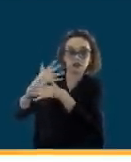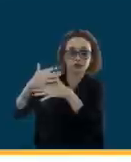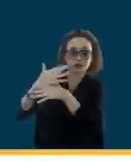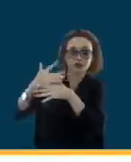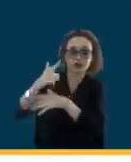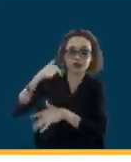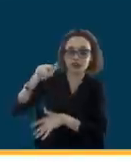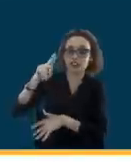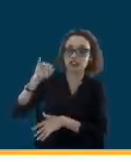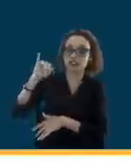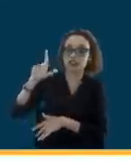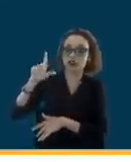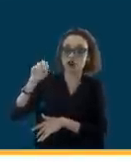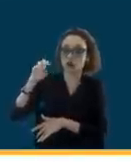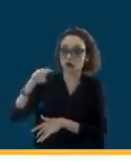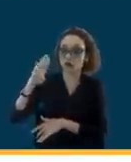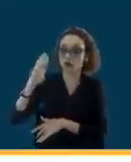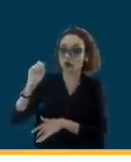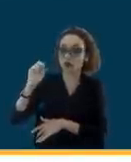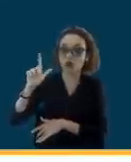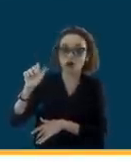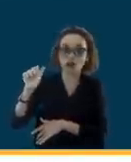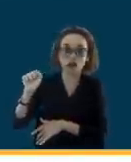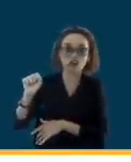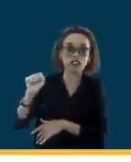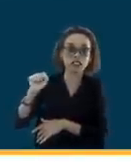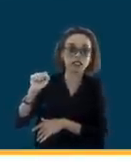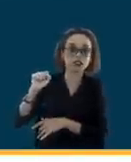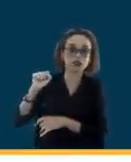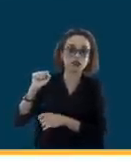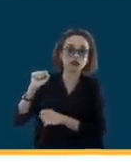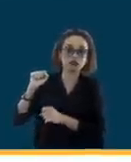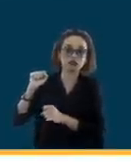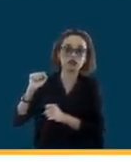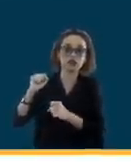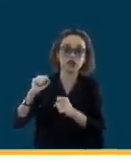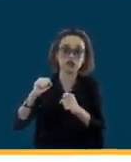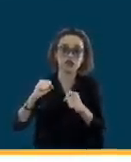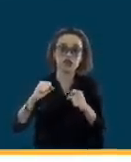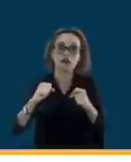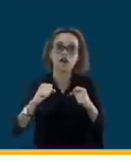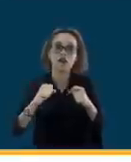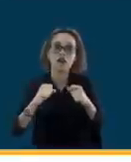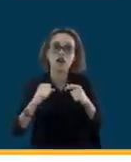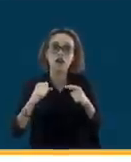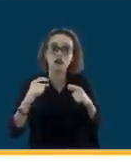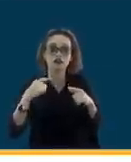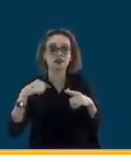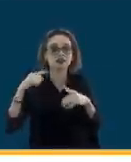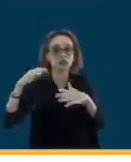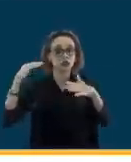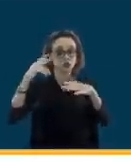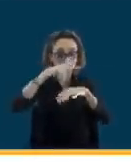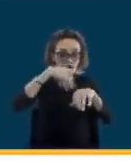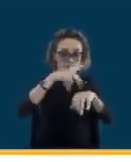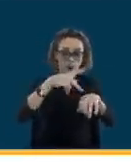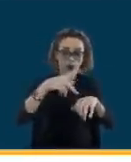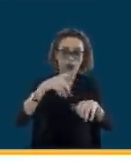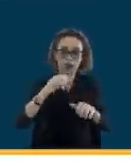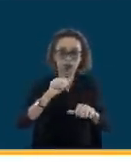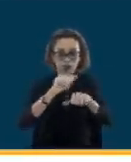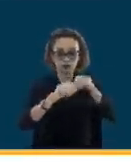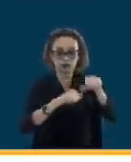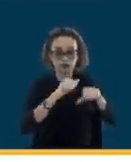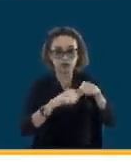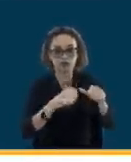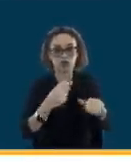foram se adentrando, provavelmente eles estavam escravizados no litoral do país, eles foram se adentrando, os Kalunga